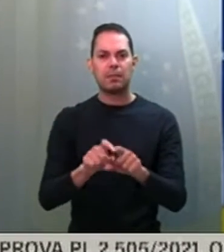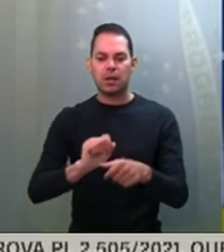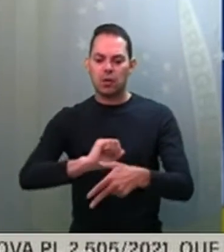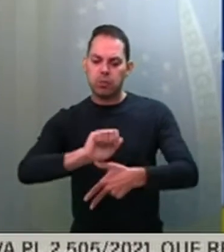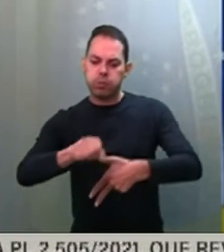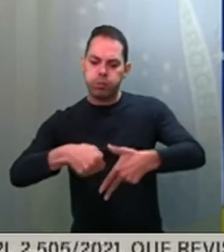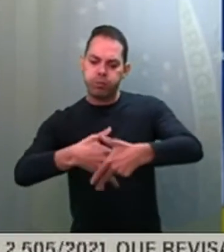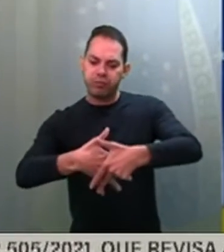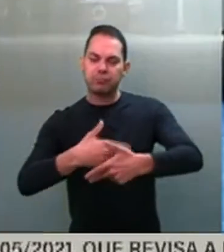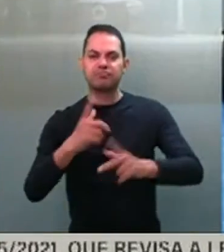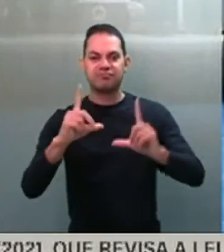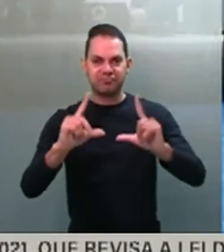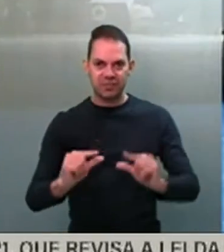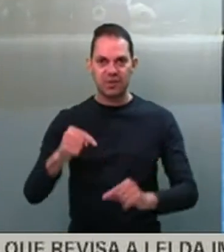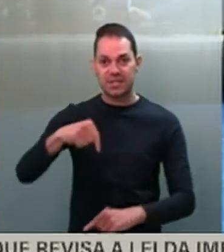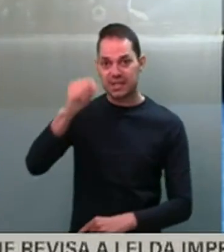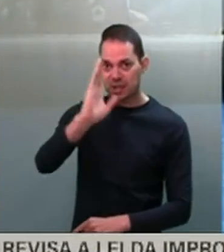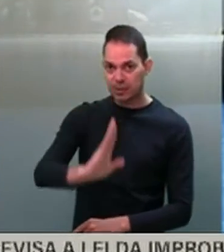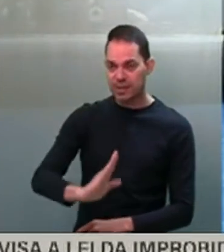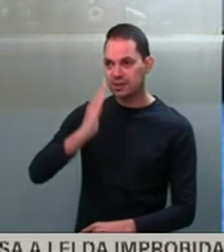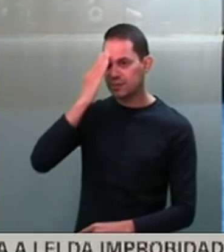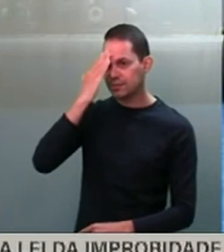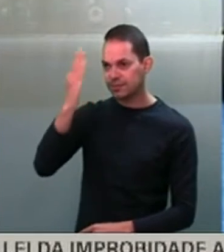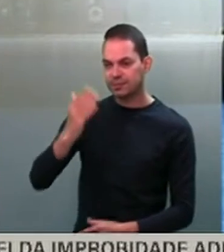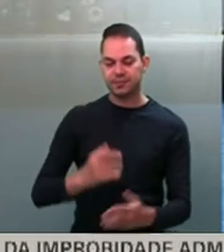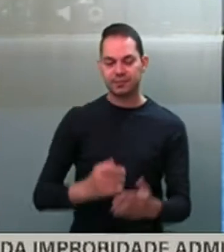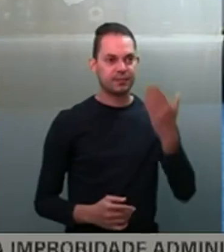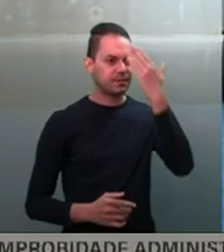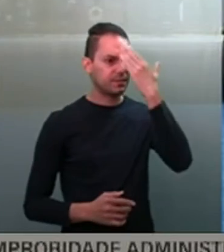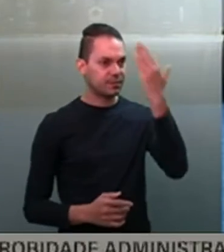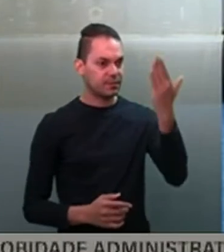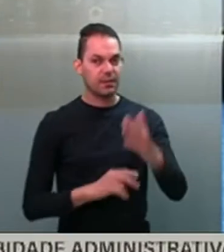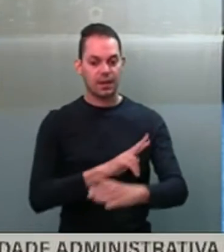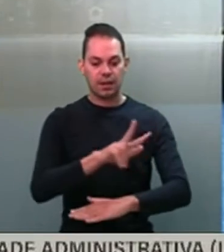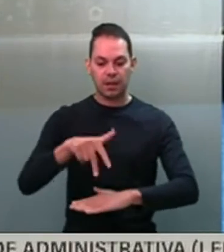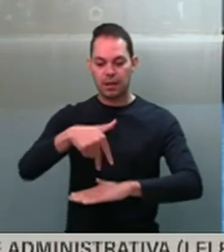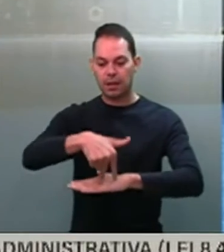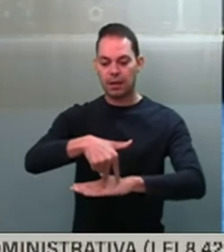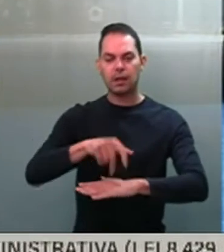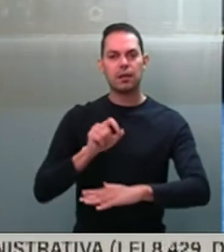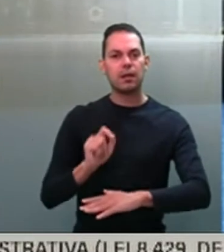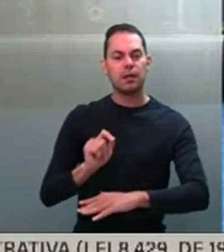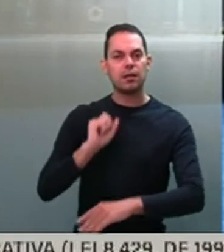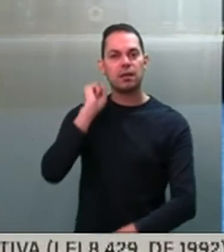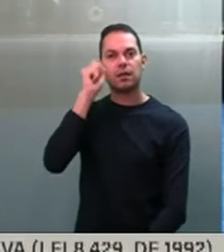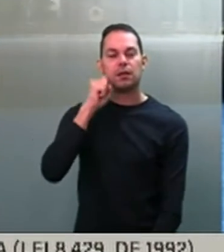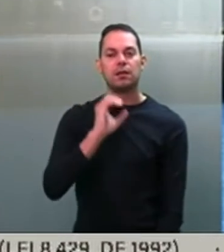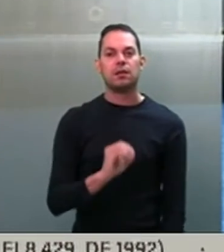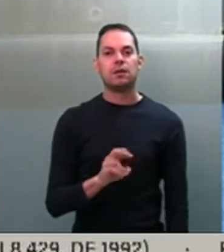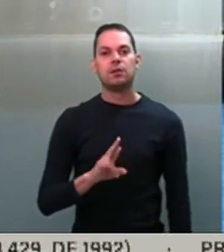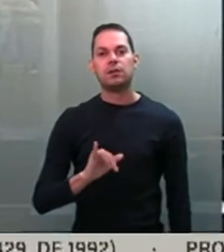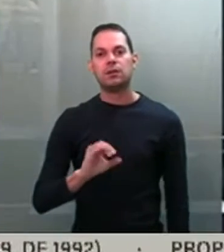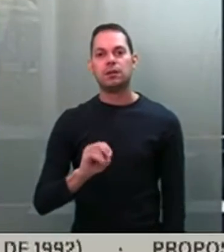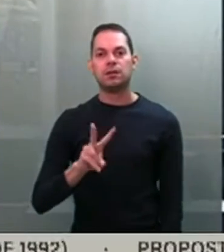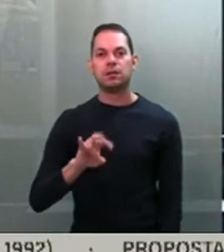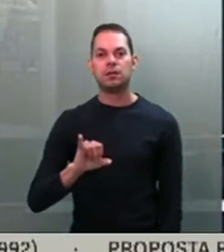corrupção nesse país obrigado Presidente Obrigado o senador lasier Martins o próximo orador Senador oriovisto Guimarães